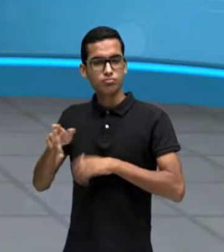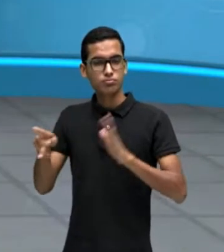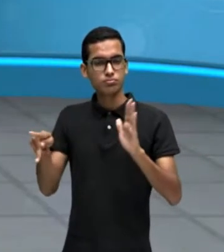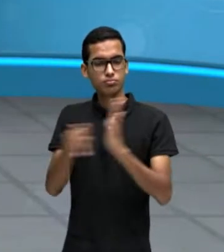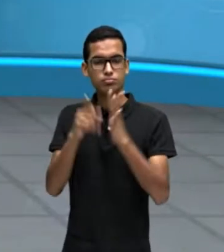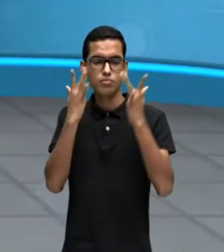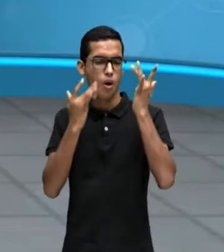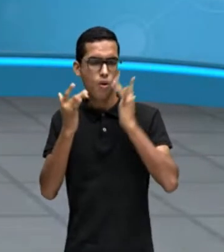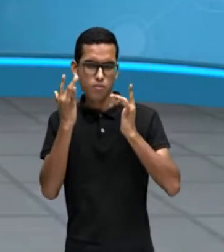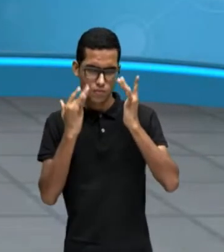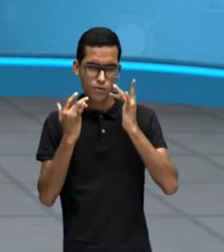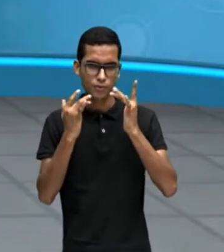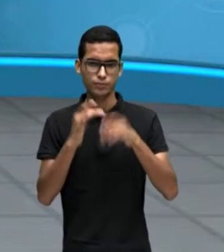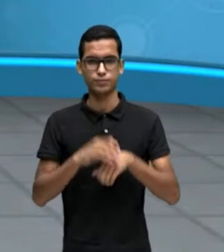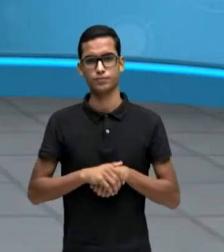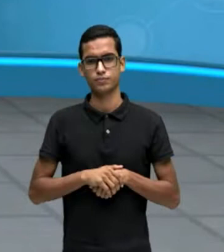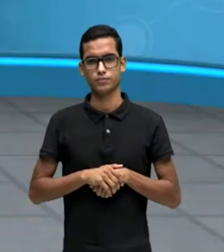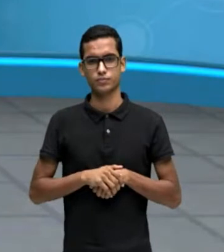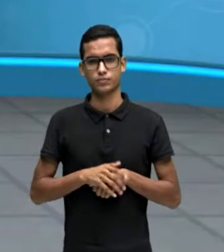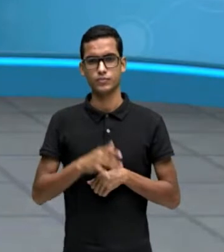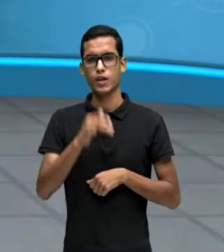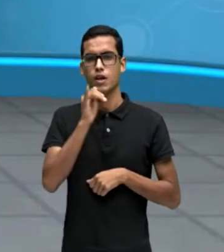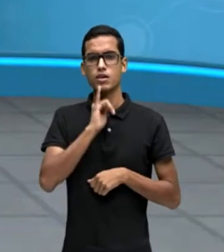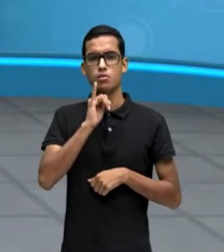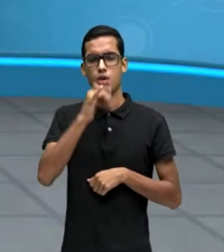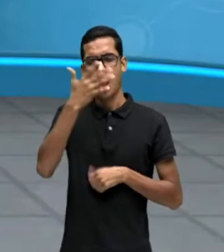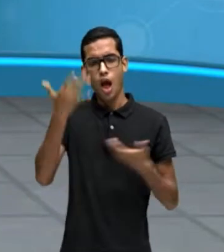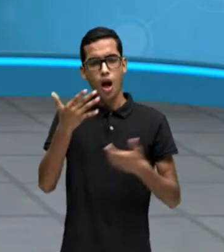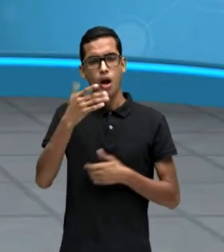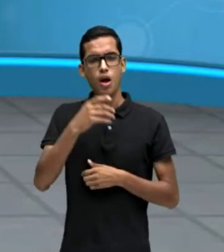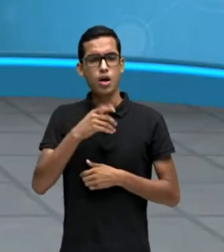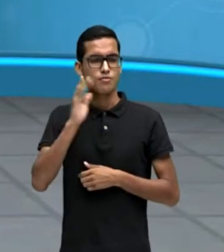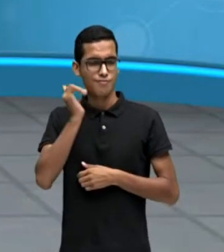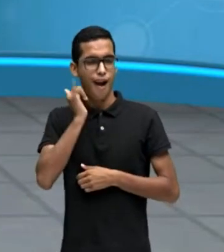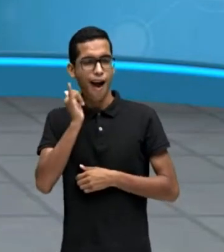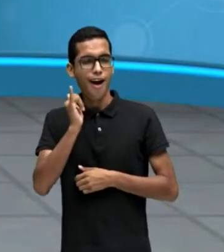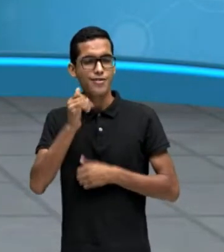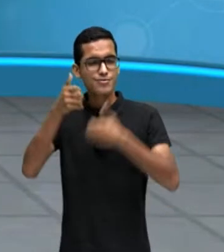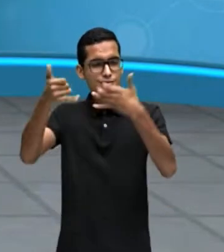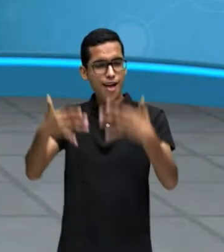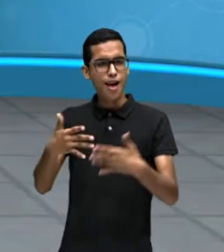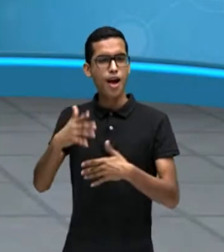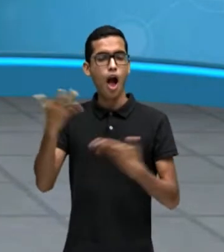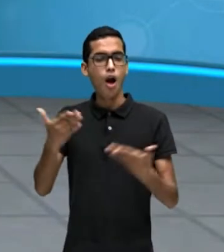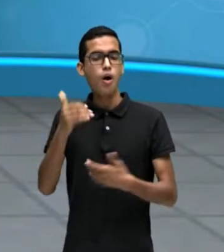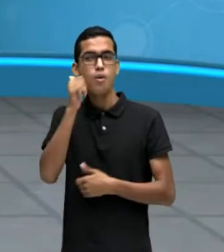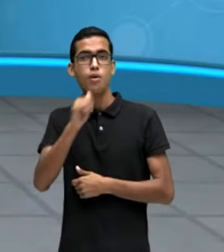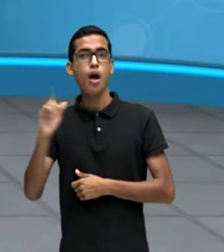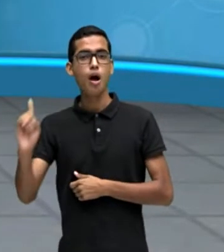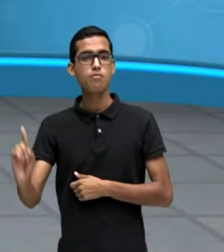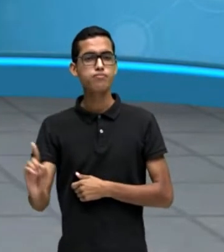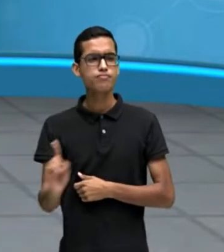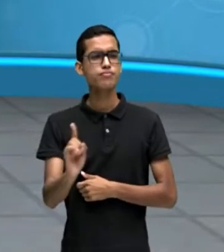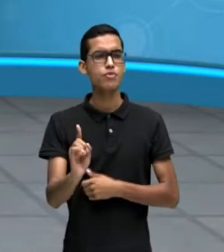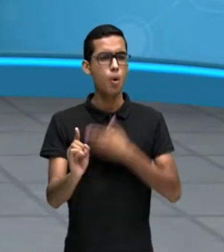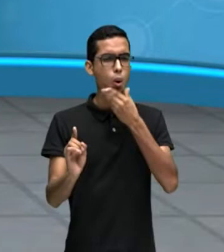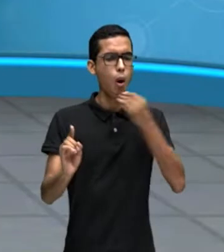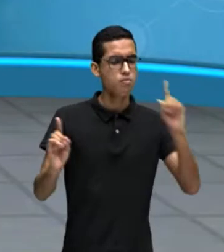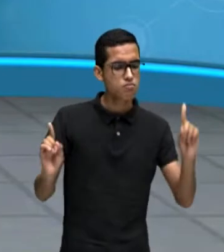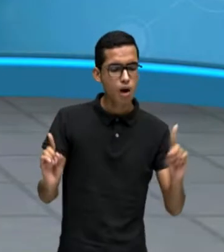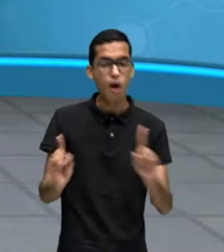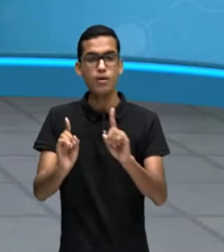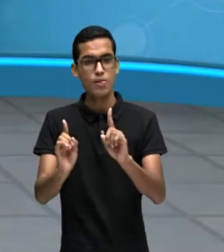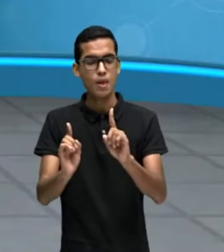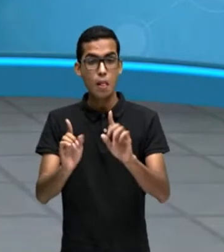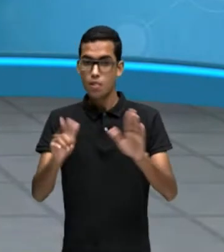Agora vai entrar a mocinha. Não, os personagens eles estão ali atuando e estão contando a